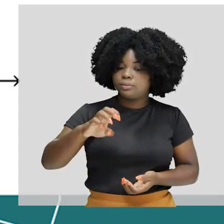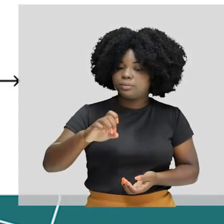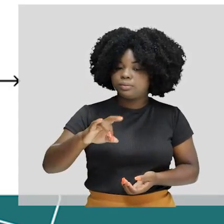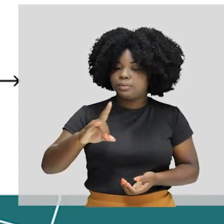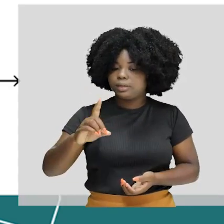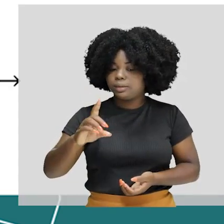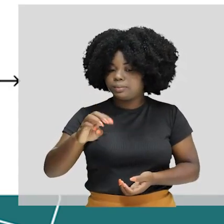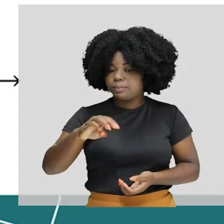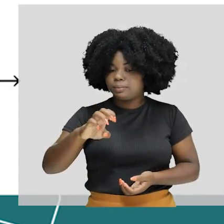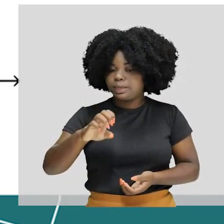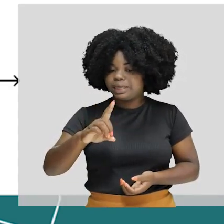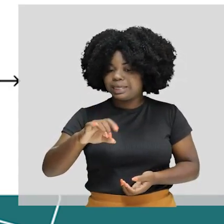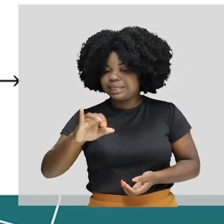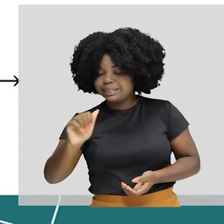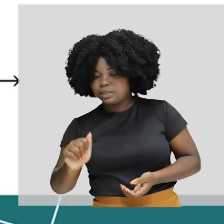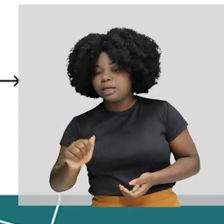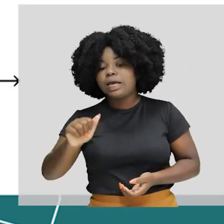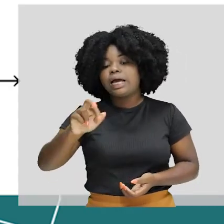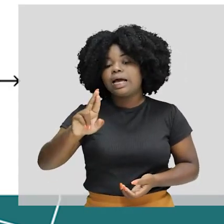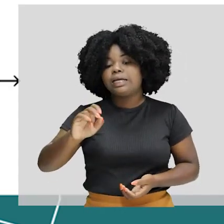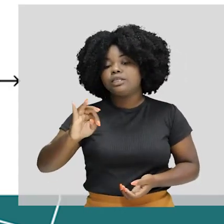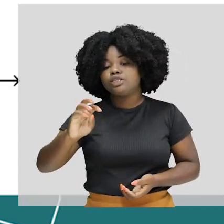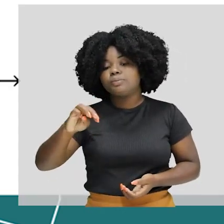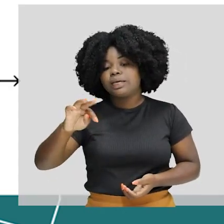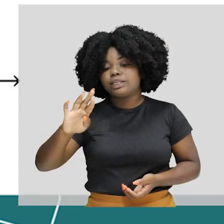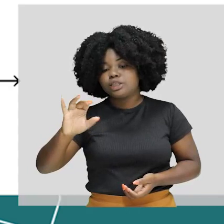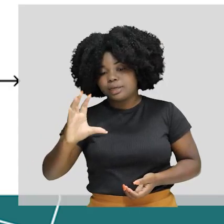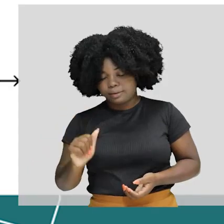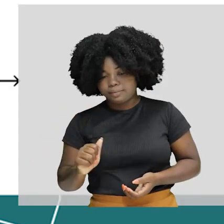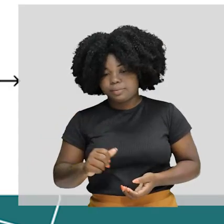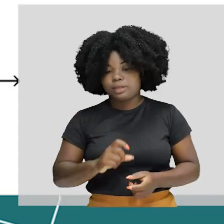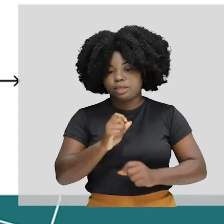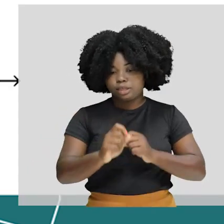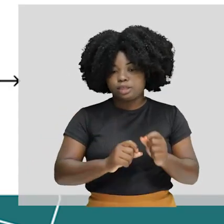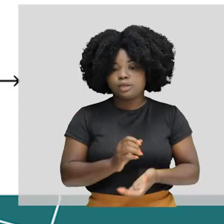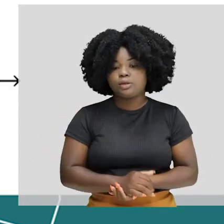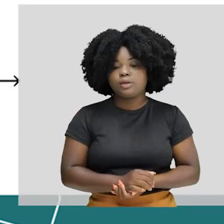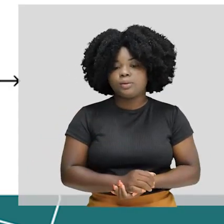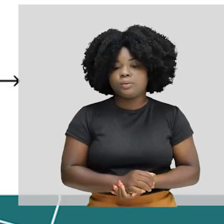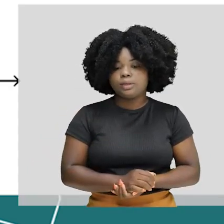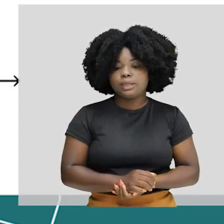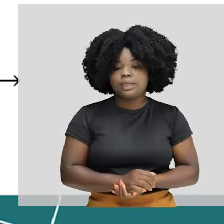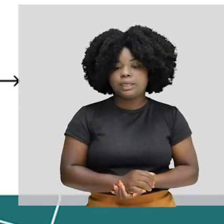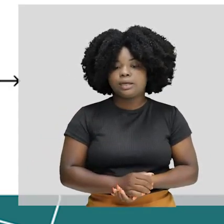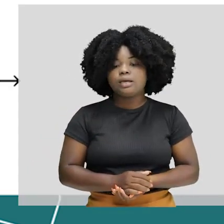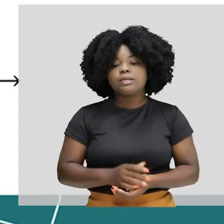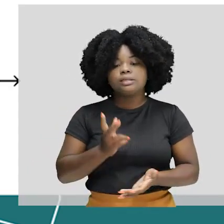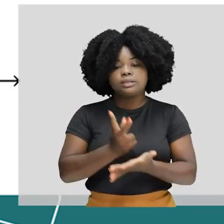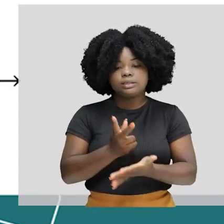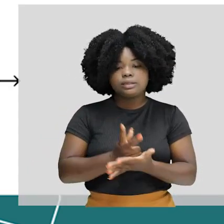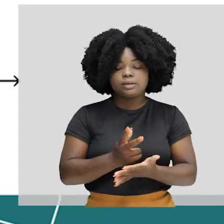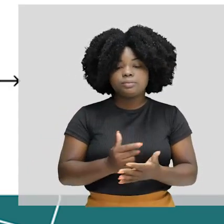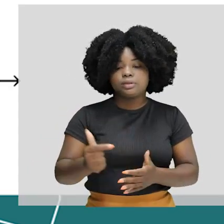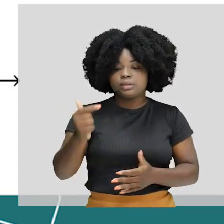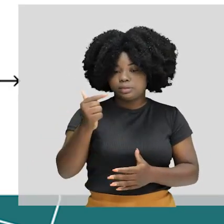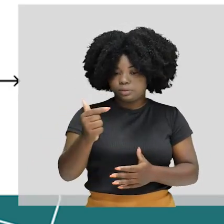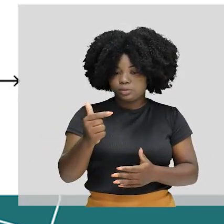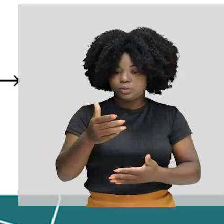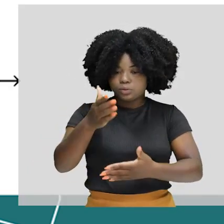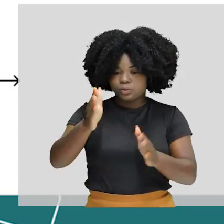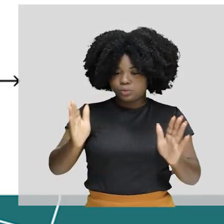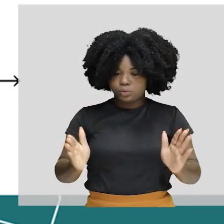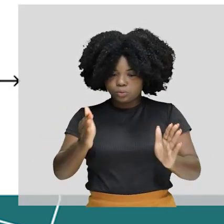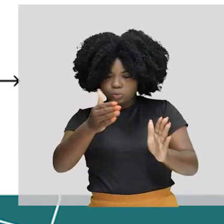aritmética. O que é isso? O termo do meio elevado ao quadrado vai ser igual ao produto dos